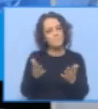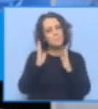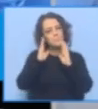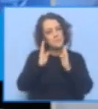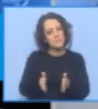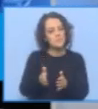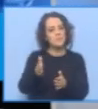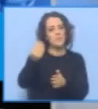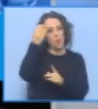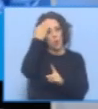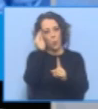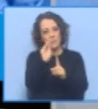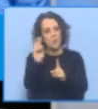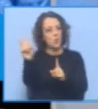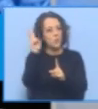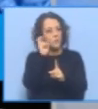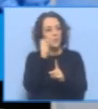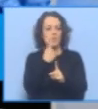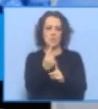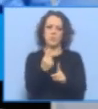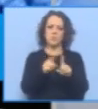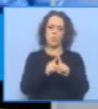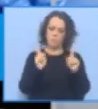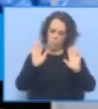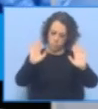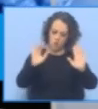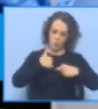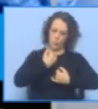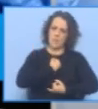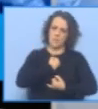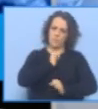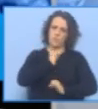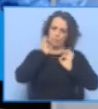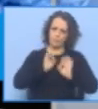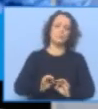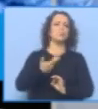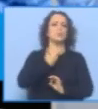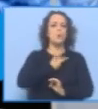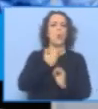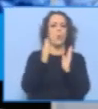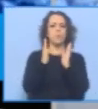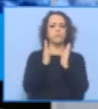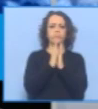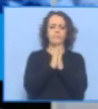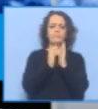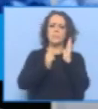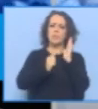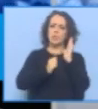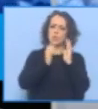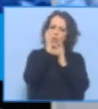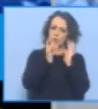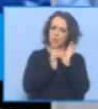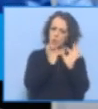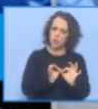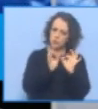estes conselhos para nos dizer, não, eu tenho uma identidade, eu sou cristão, a família para mim é fundamental e é